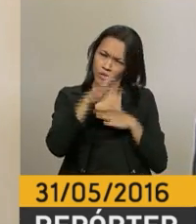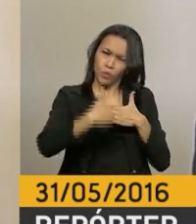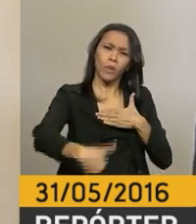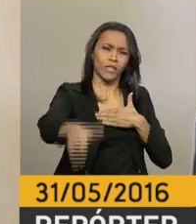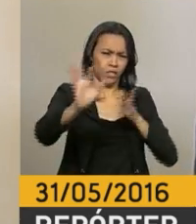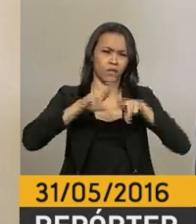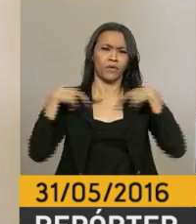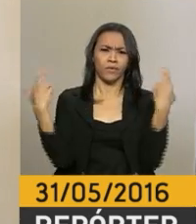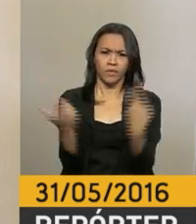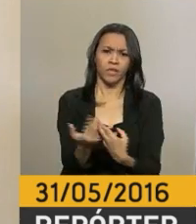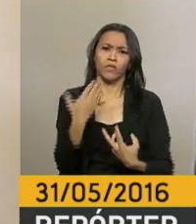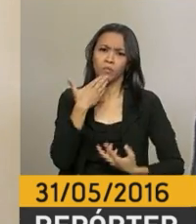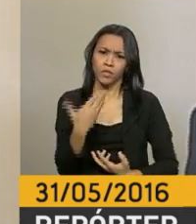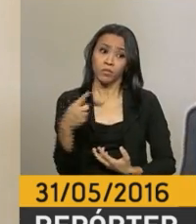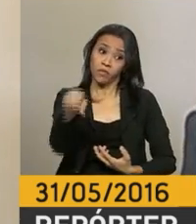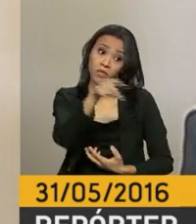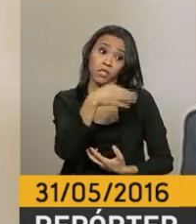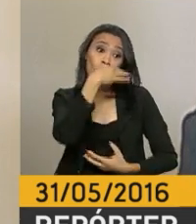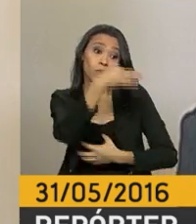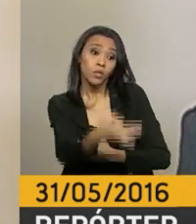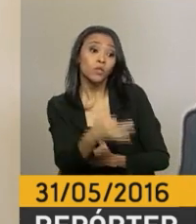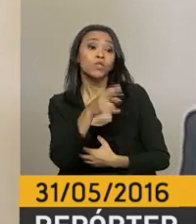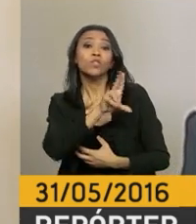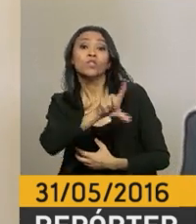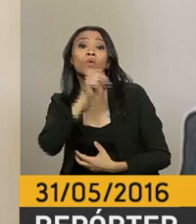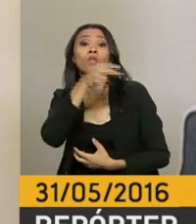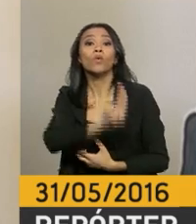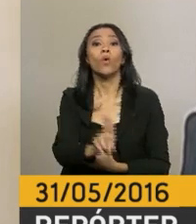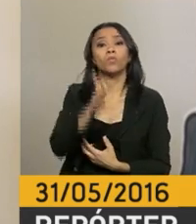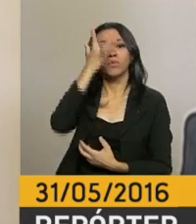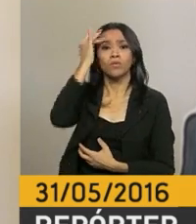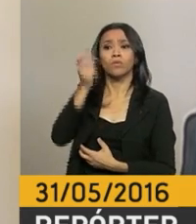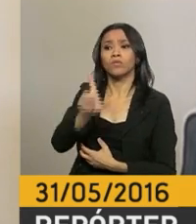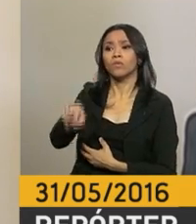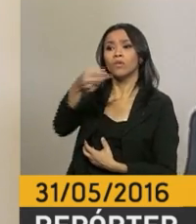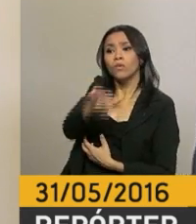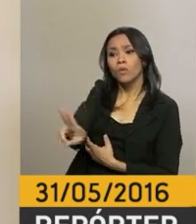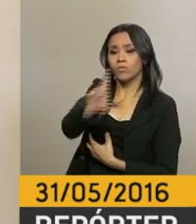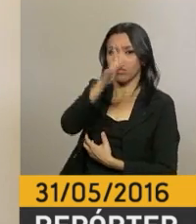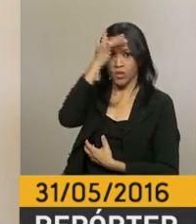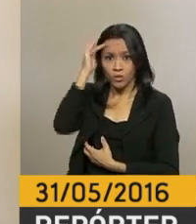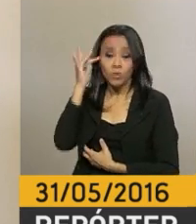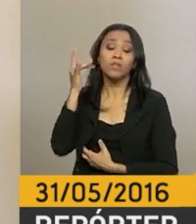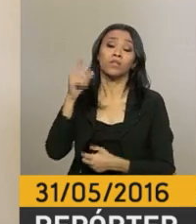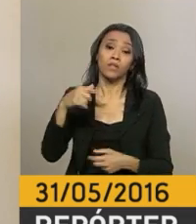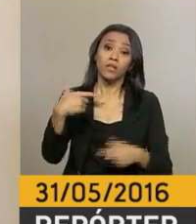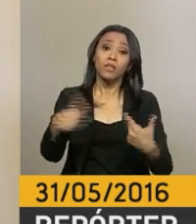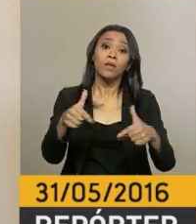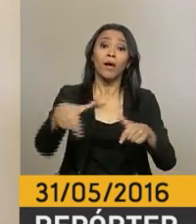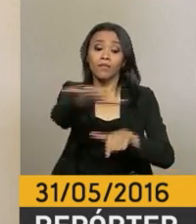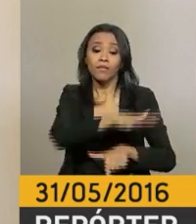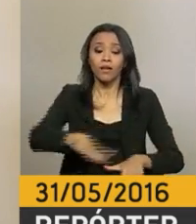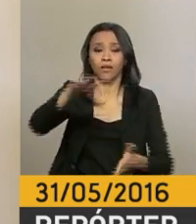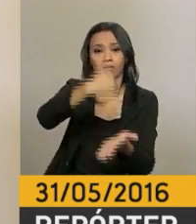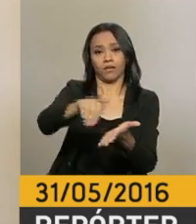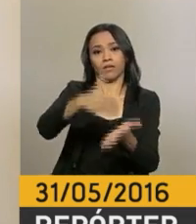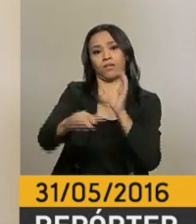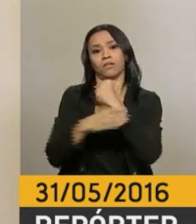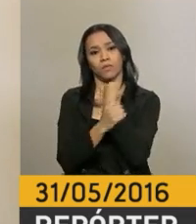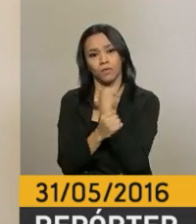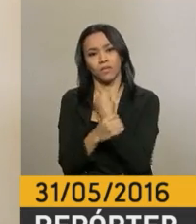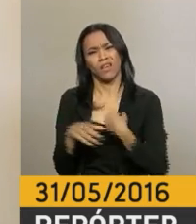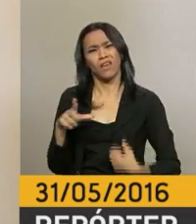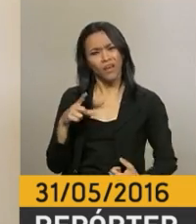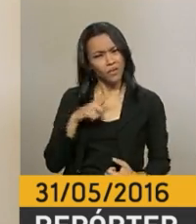que vocês mesmos indiquem, representantes dos secretários de Segurança Pública. Eu tenho absoluta convicção